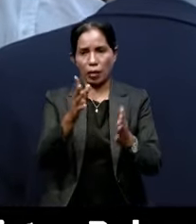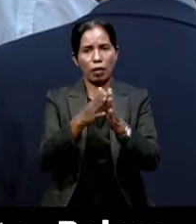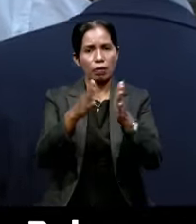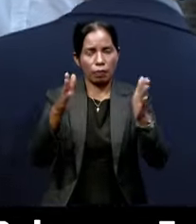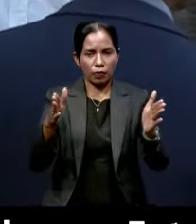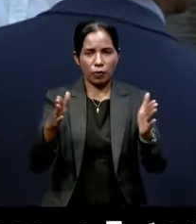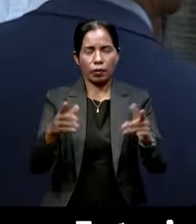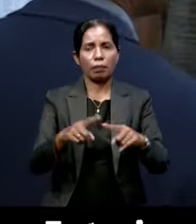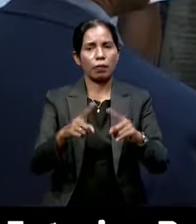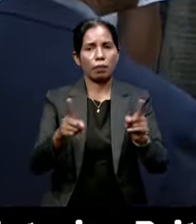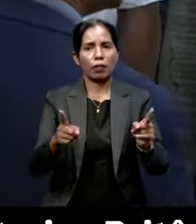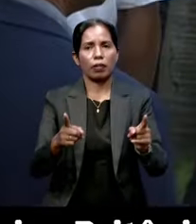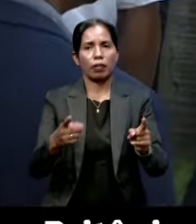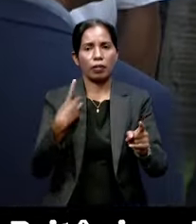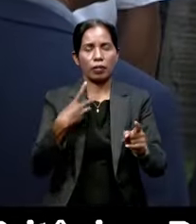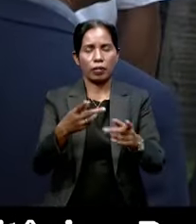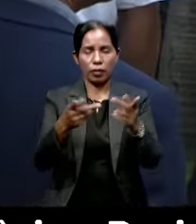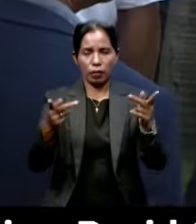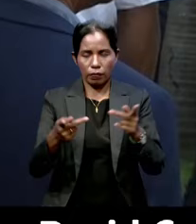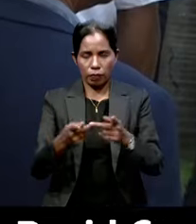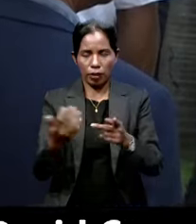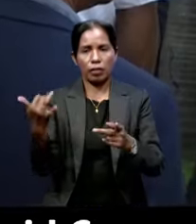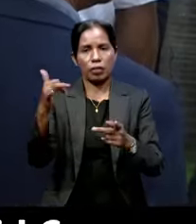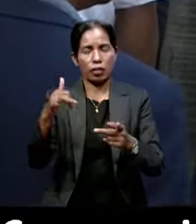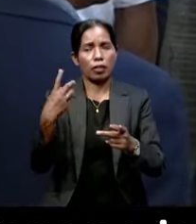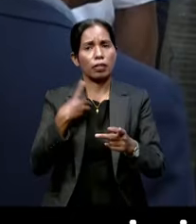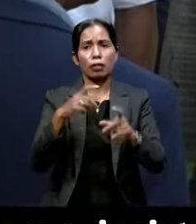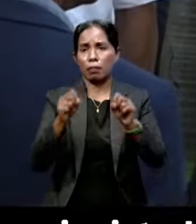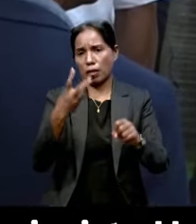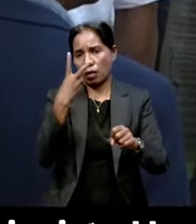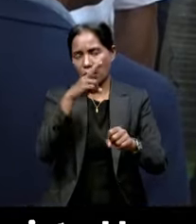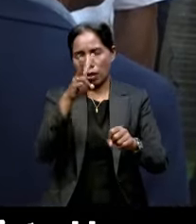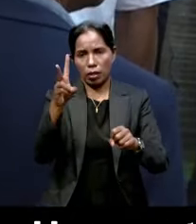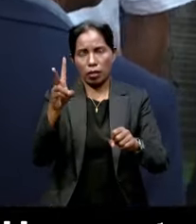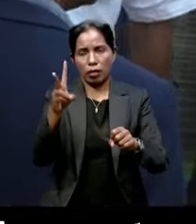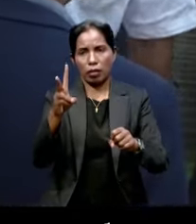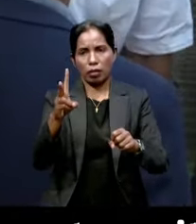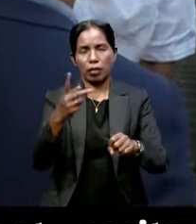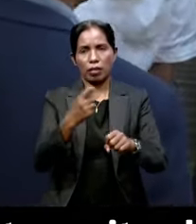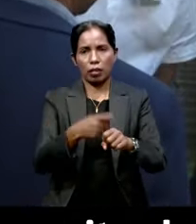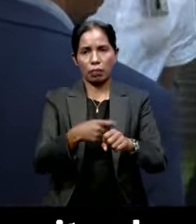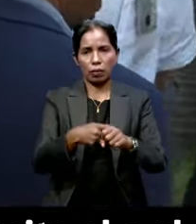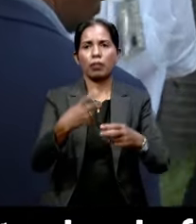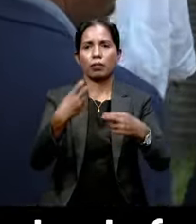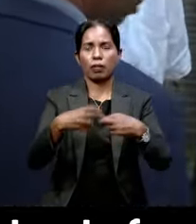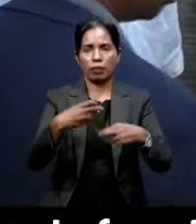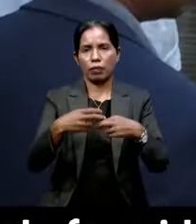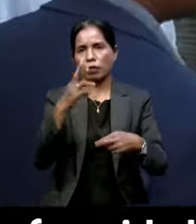mas pel menos ia area serne be mak ita bele hare kata ia duni situasi amne me